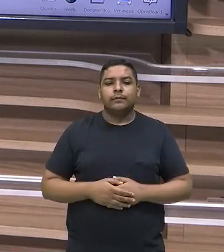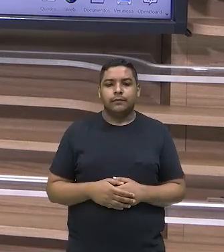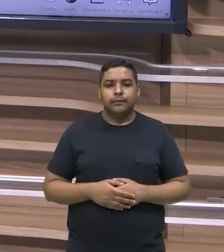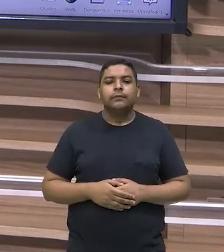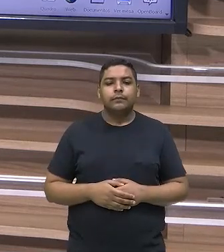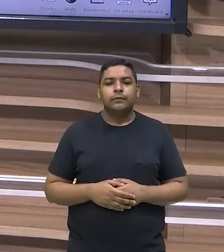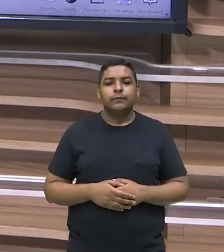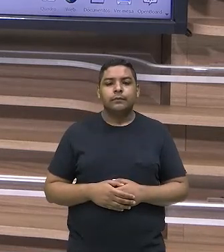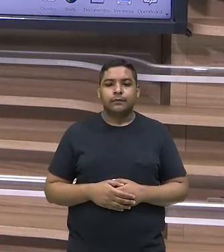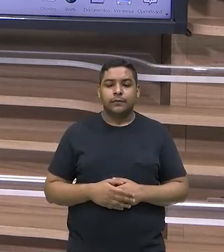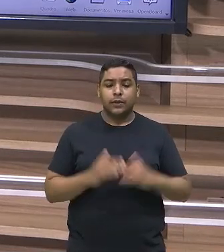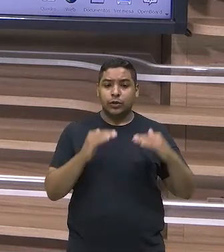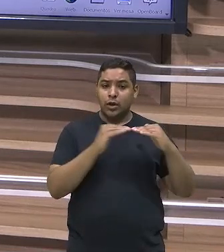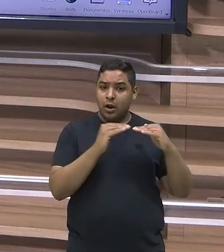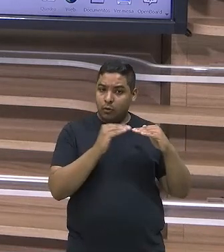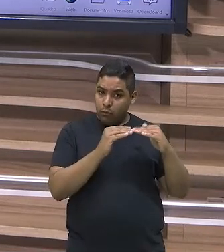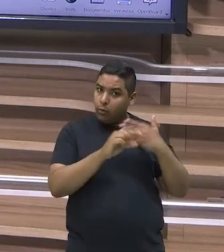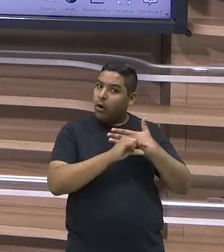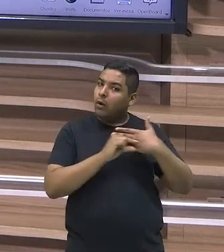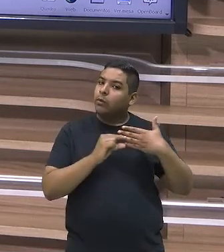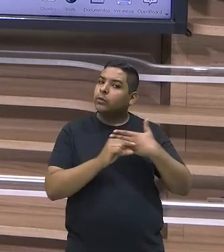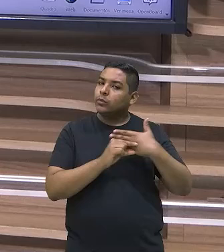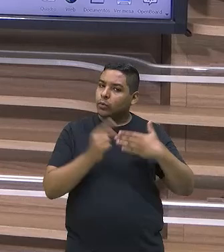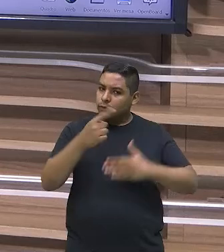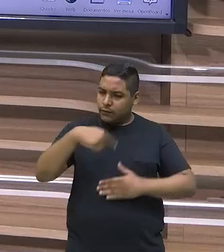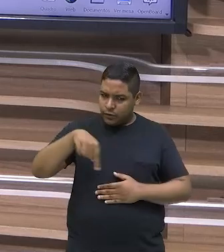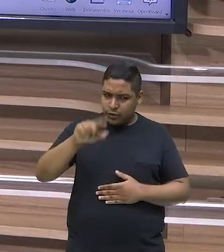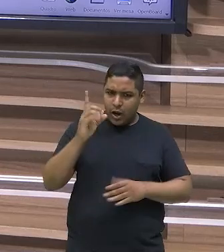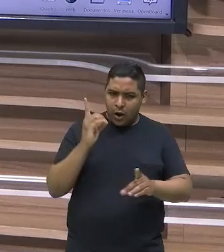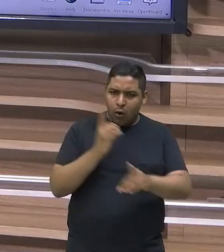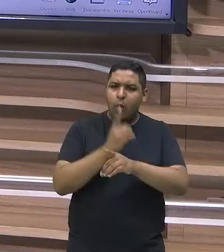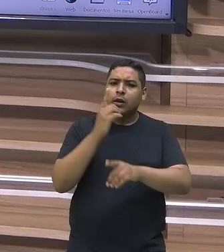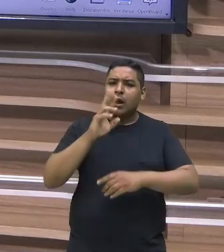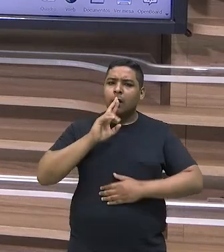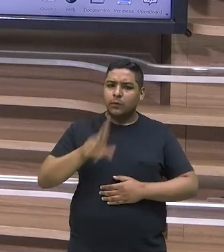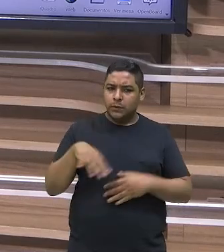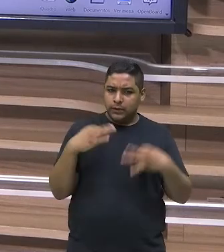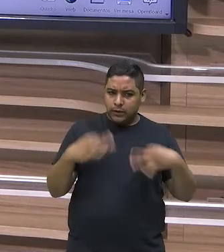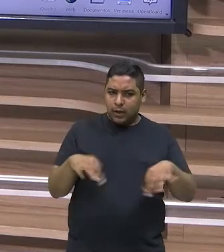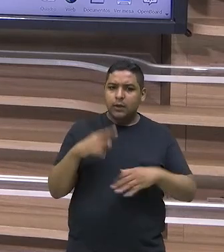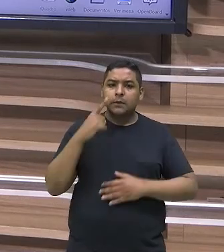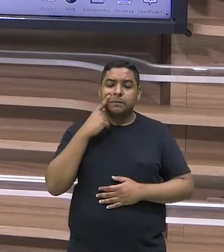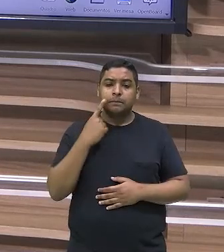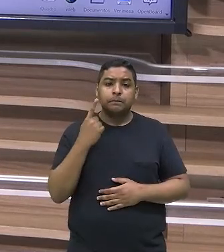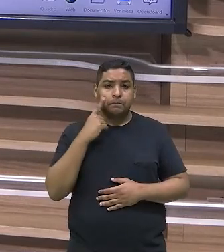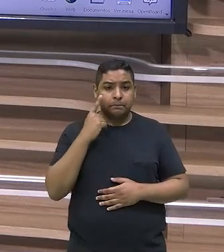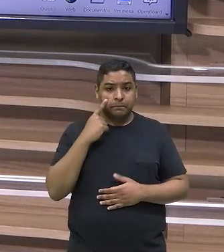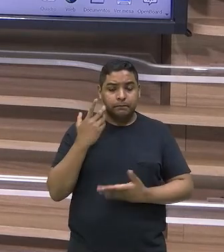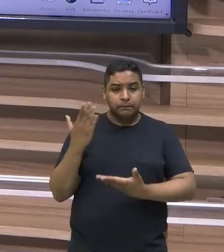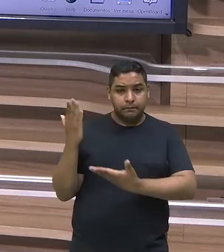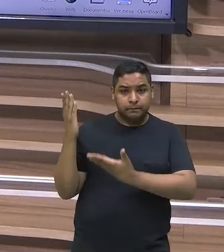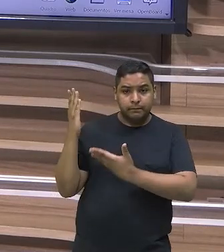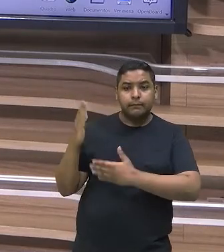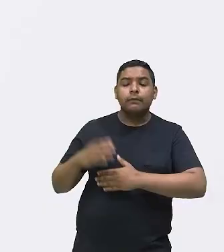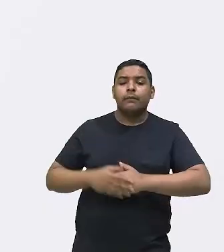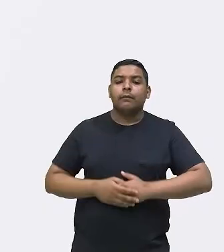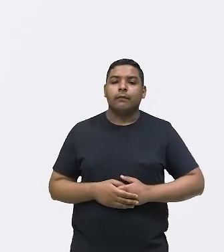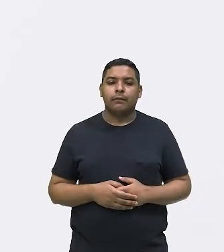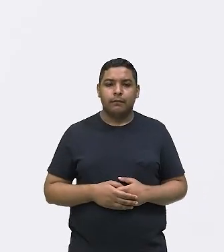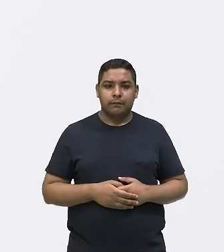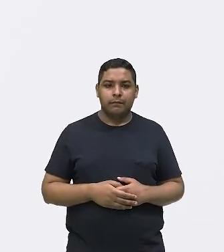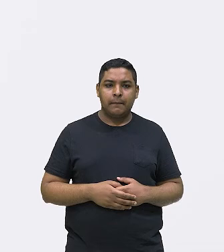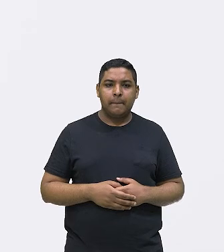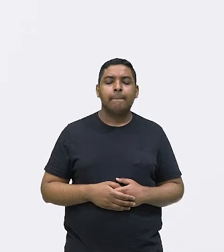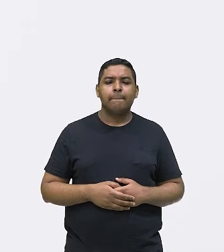esses autores? Vocês já procuraram? Já encontraram a resposta? Vamos agora verificar uma a uma.